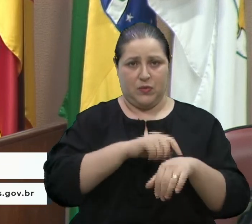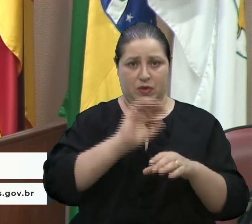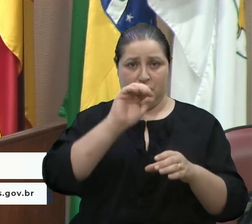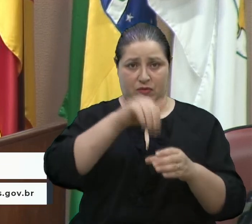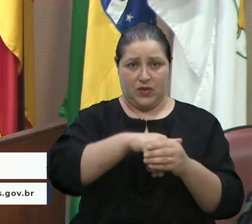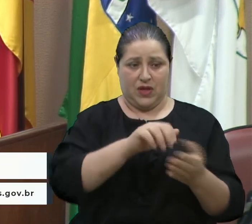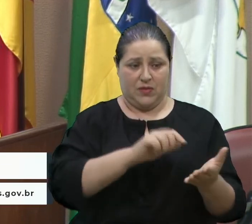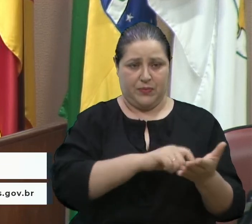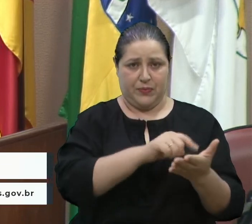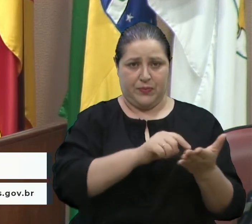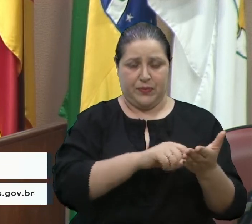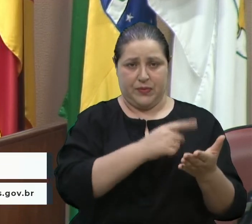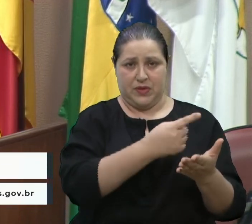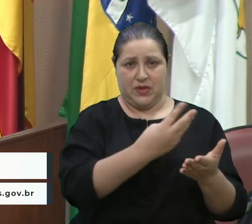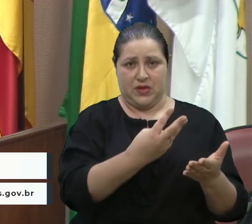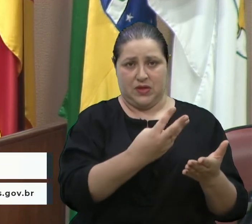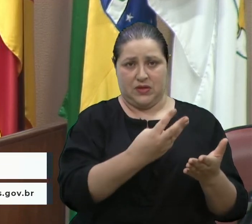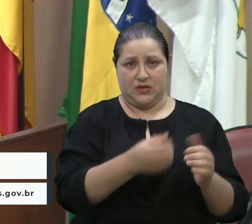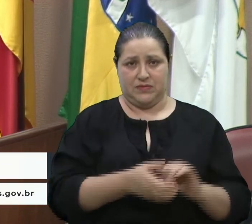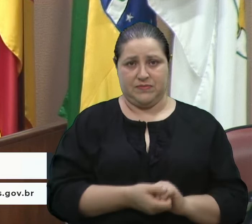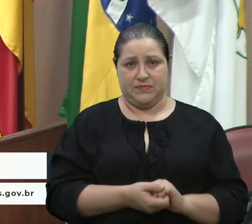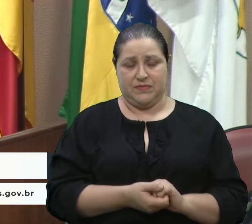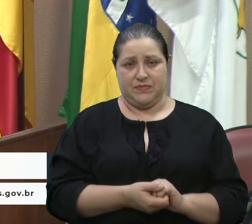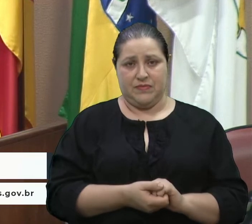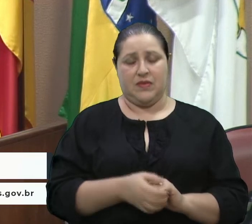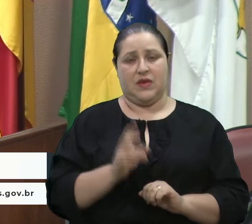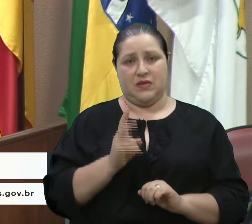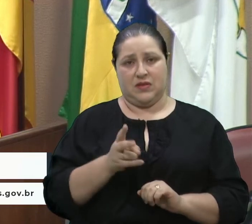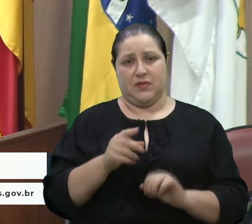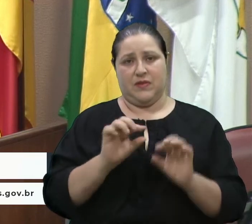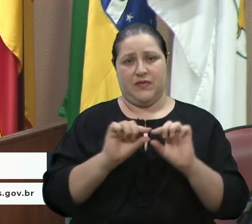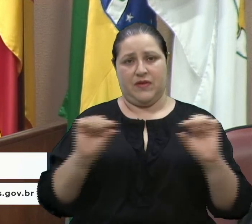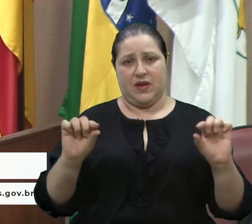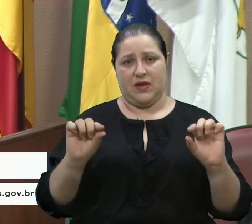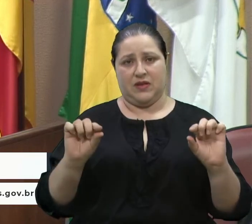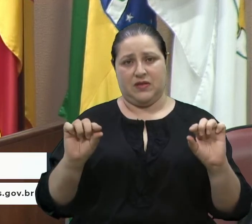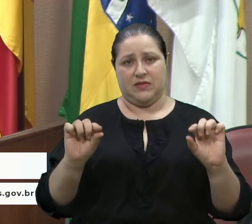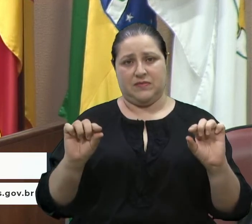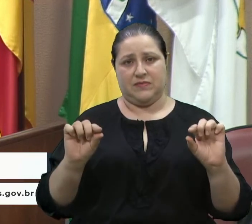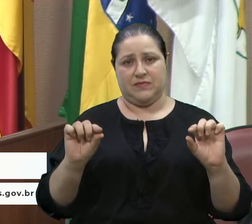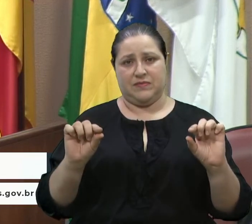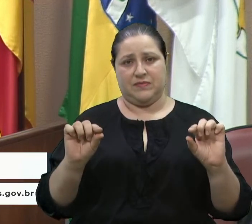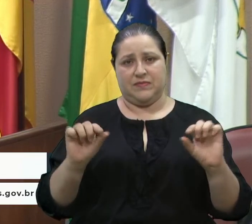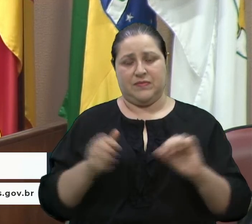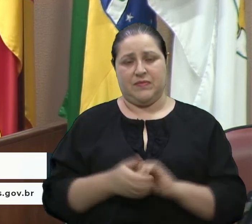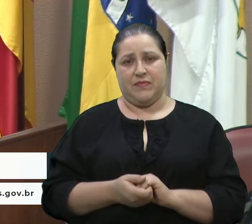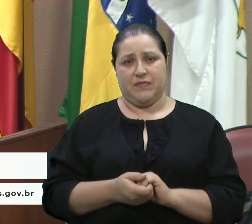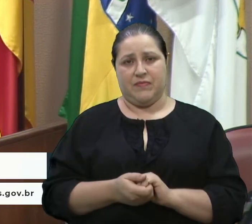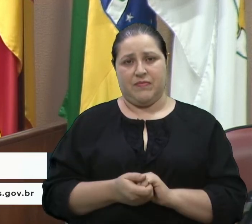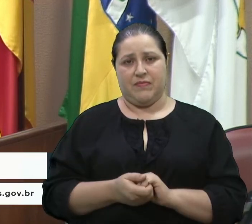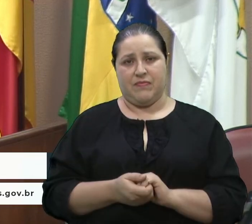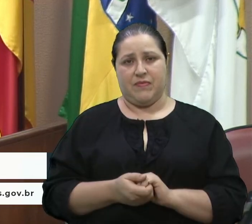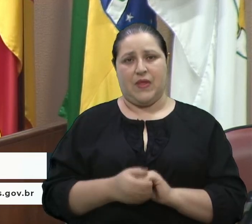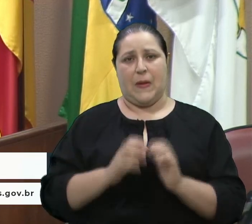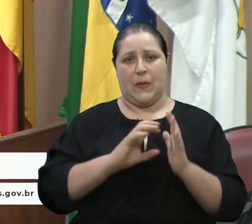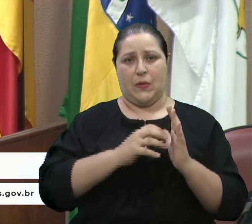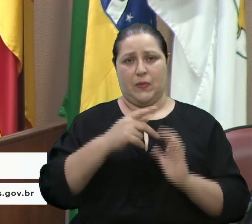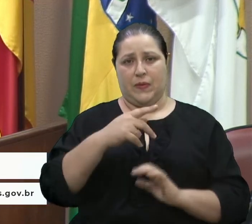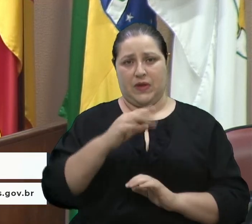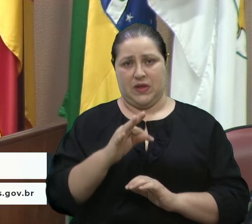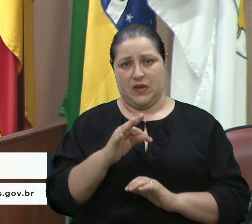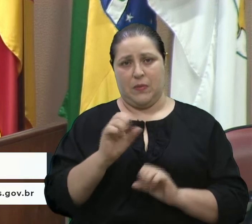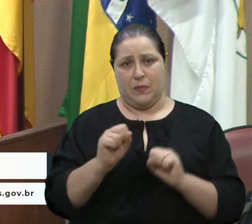as palavras ensinam, mas os exemplos arrastam. Como o PT poderia colocar pessoas de melhor índole para concorrer à presidência da